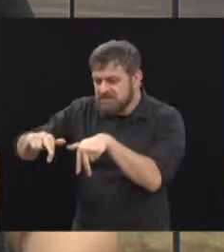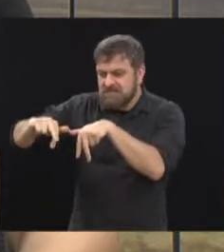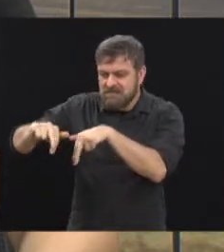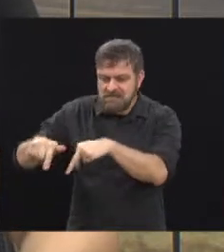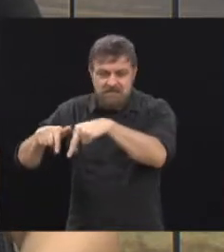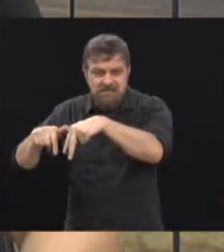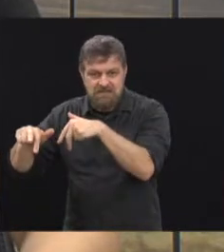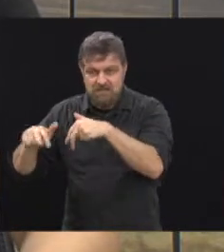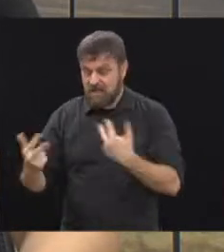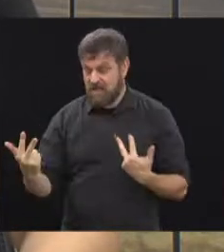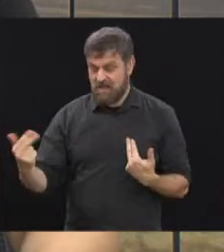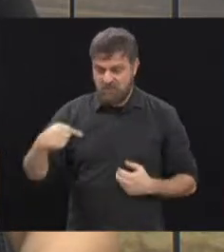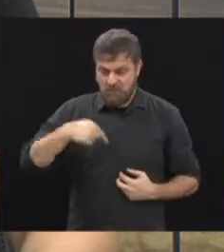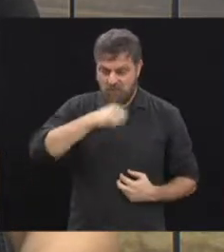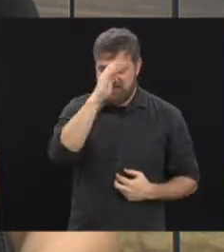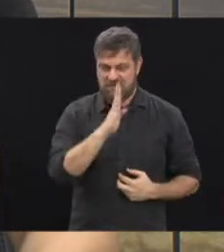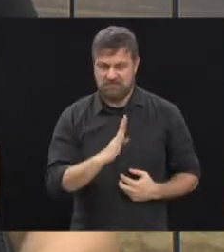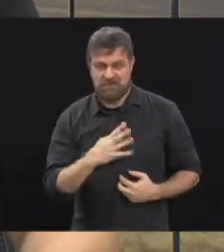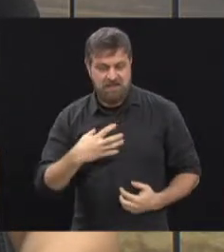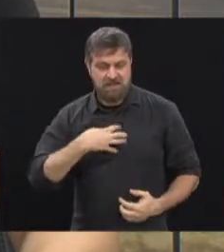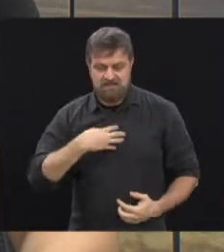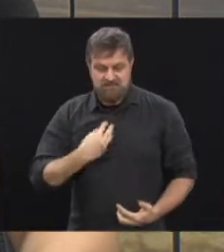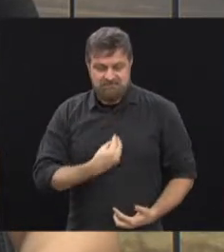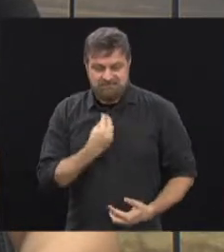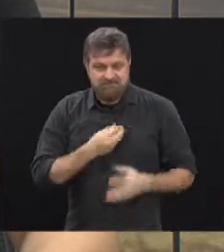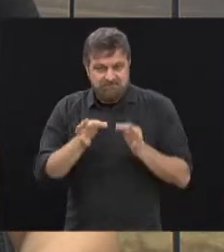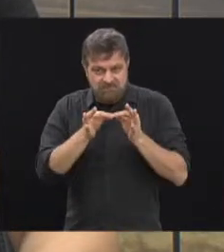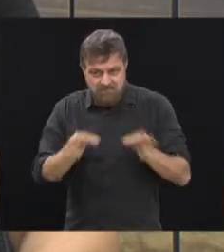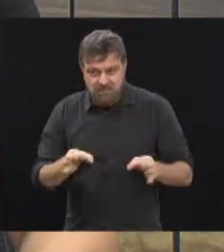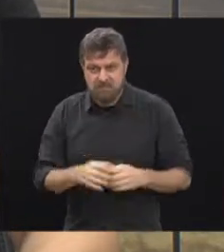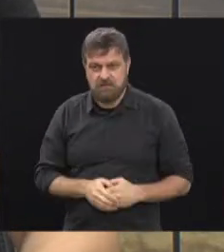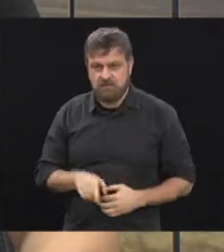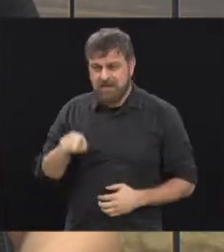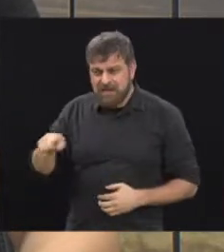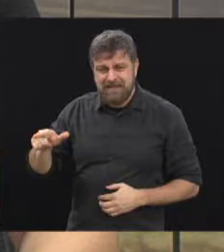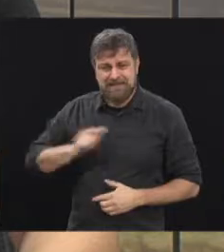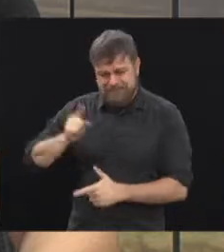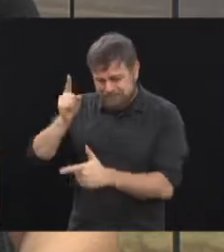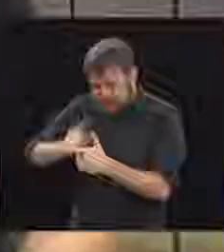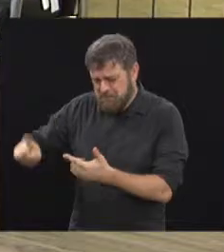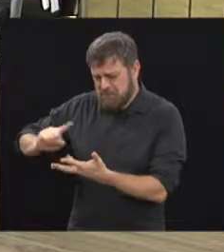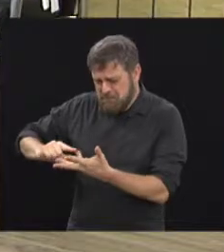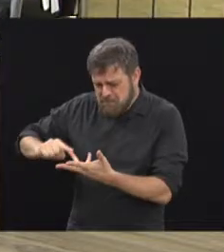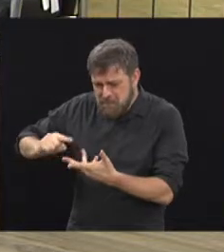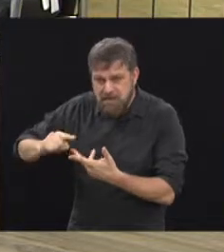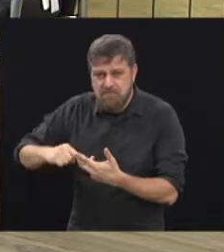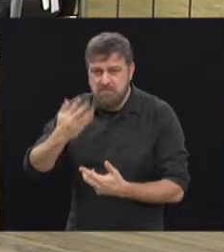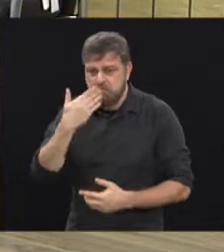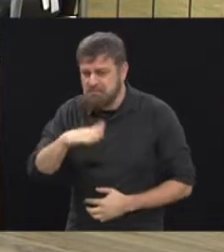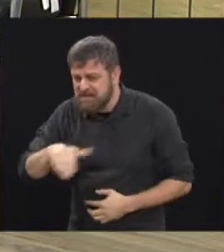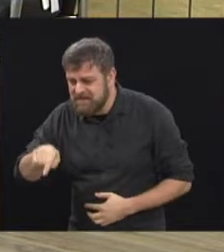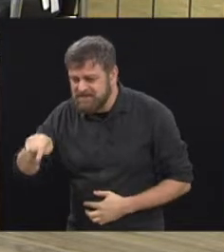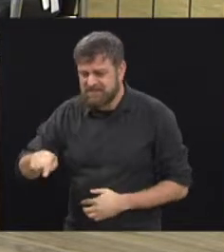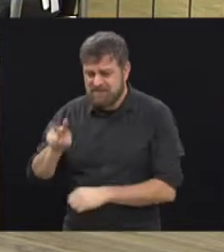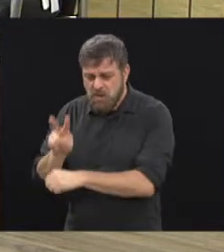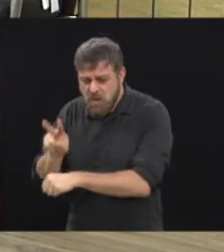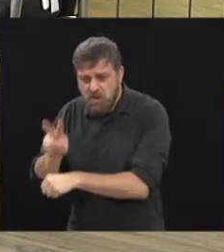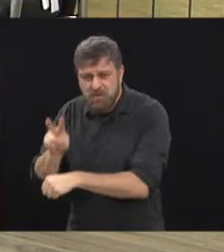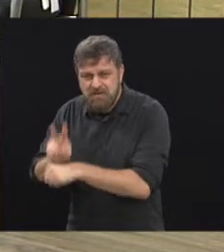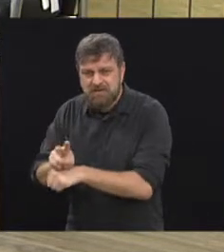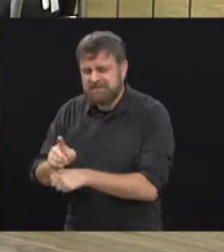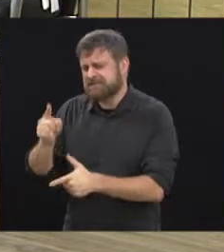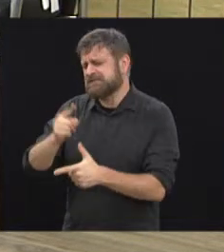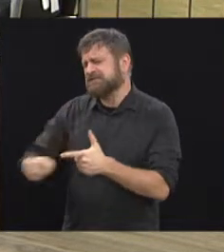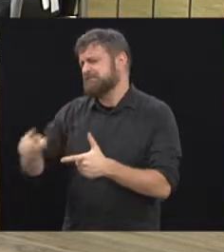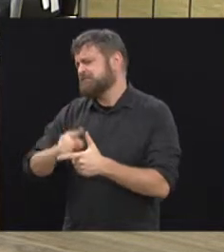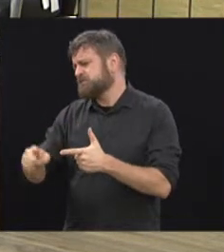a leveza de viver. Né? Então eles encaram, imagina que eles têm tantos problemas, né? Aquelas crianças que eu cuidei, adolescentes, eles têm problemas